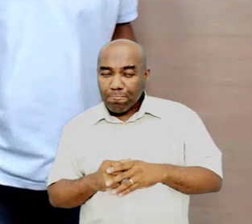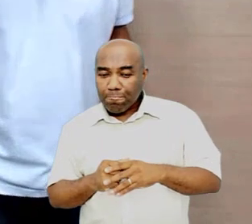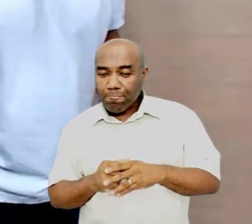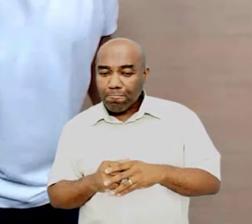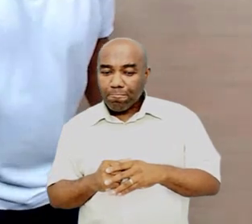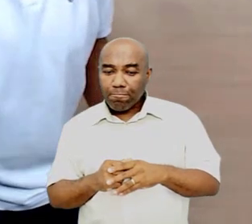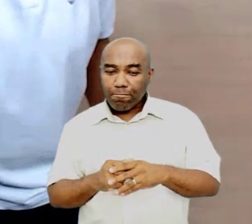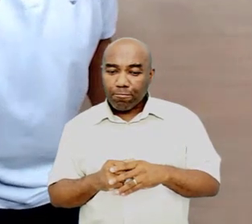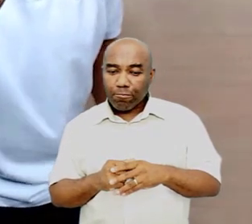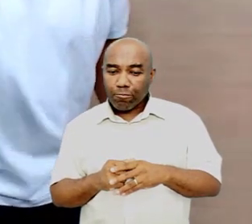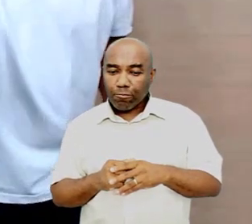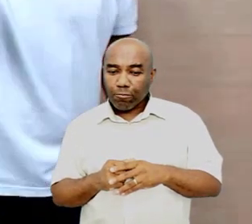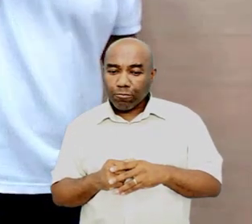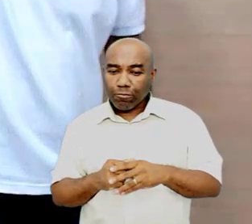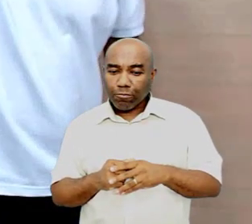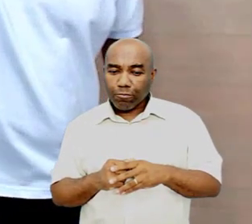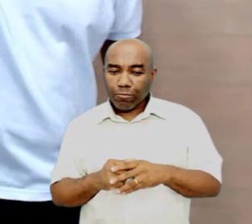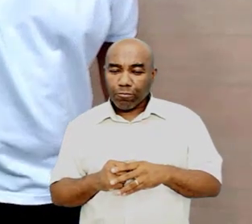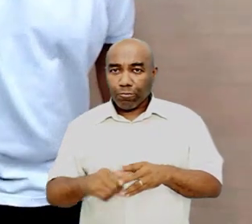o vírus